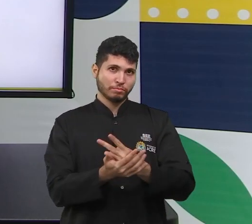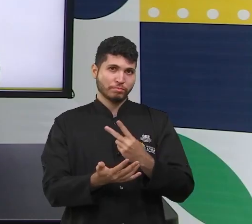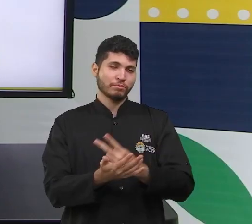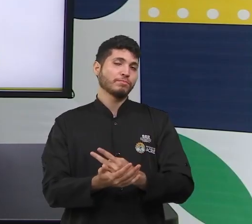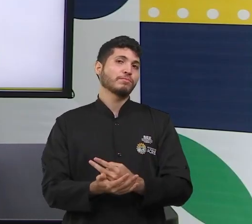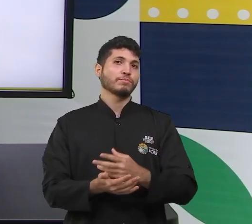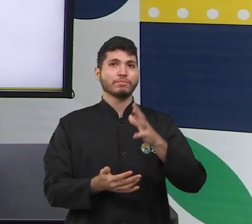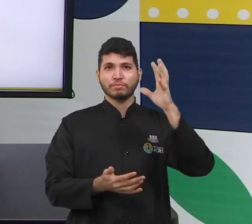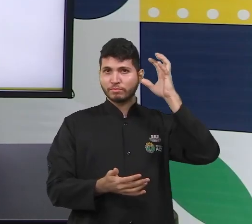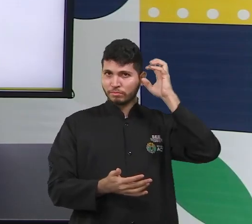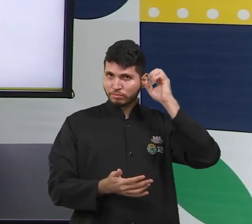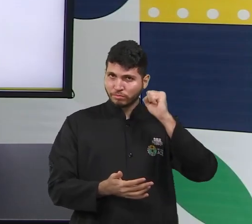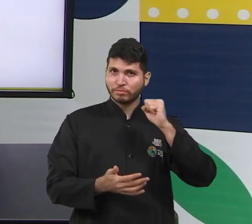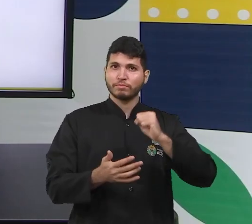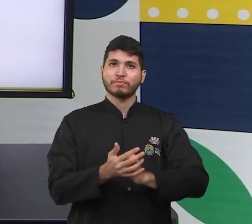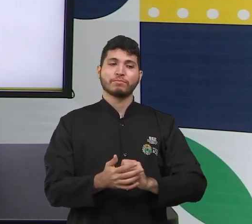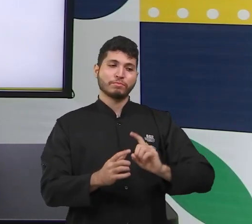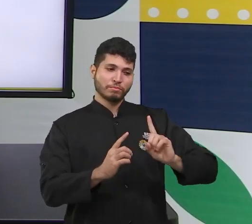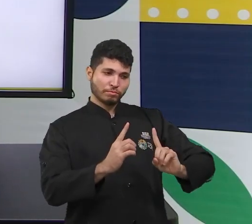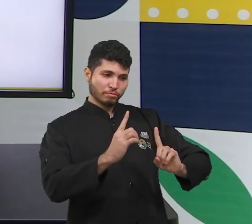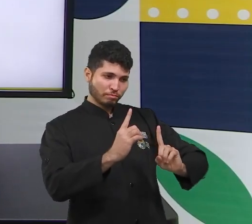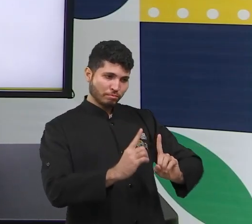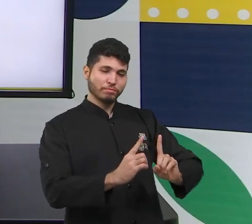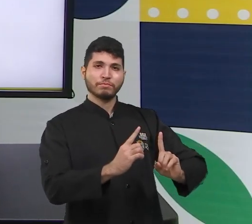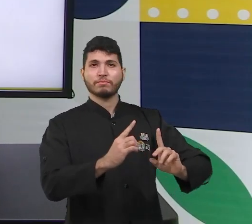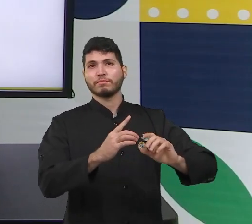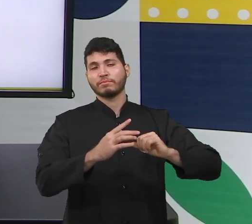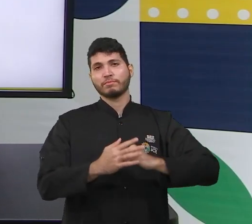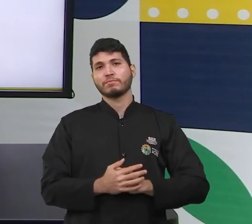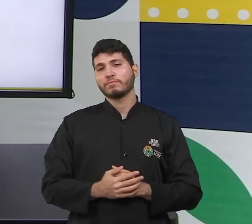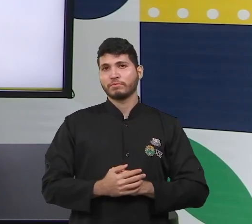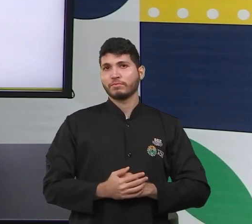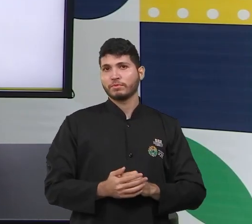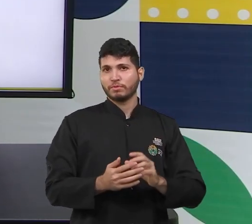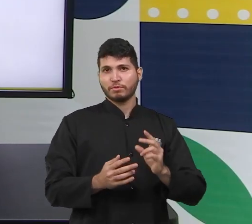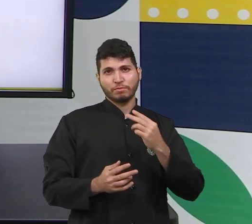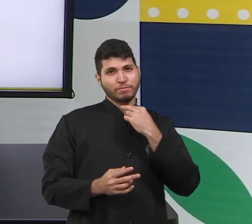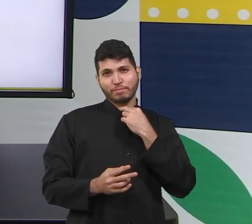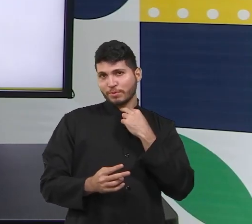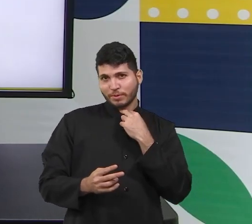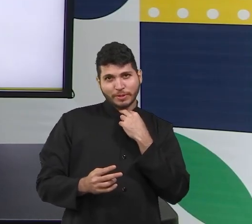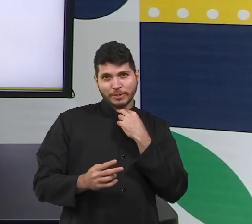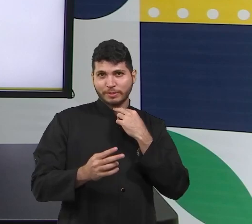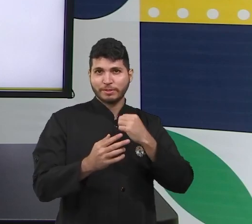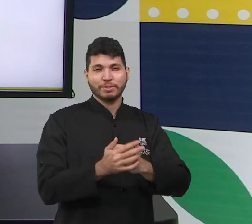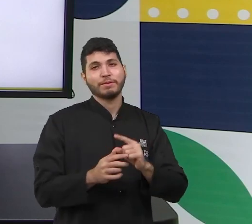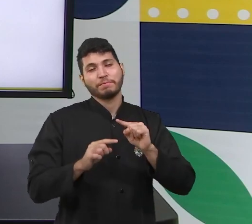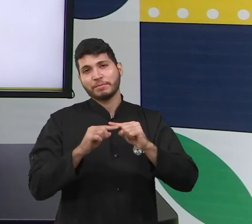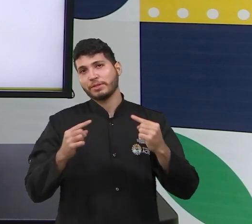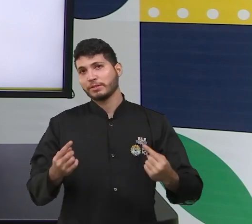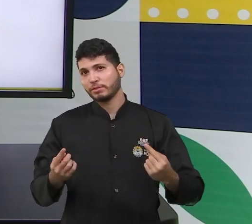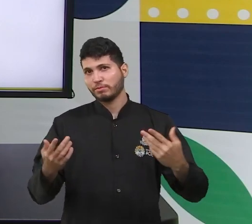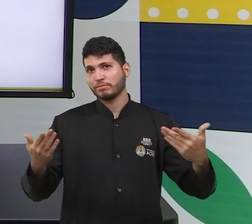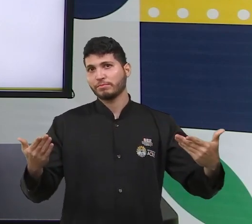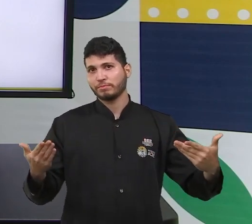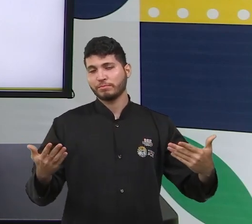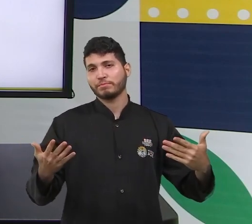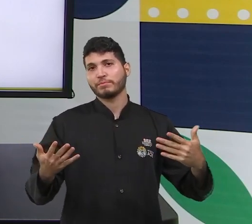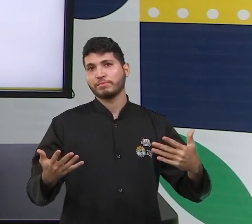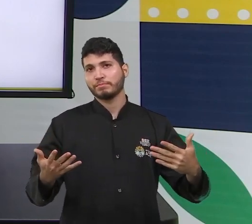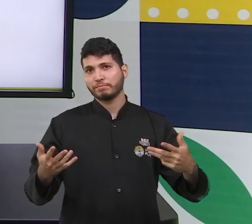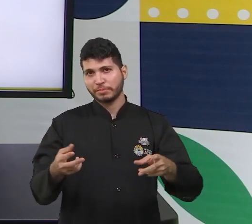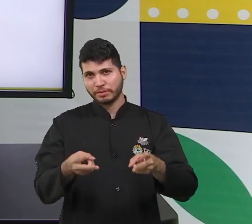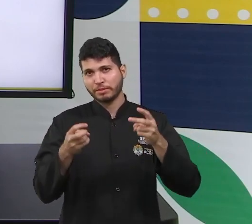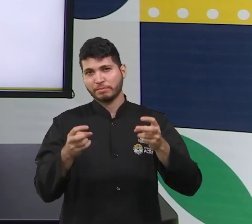vida, né? Briga de marido e mulher, ninguém mete a colher. Mas dependendo do caso, se você não meter a colher, você pode